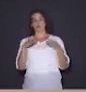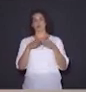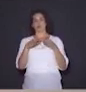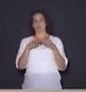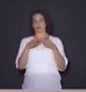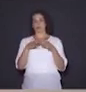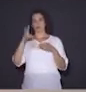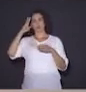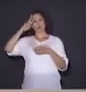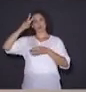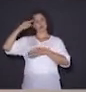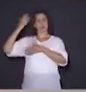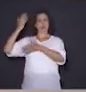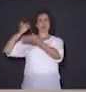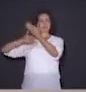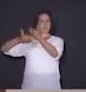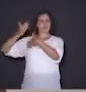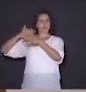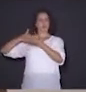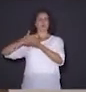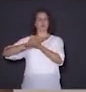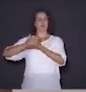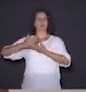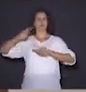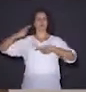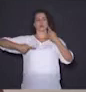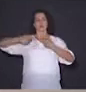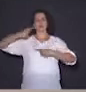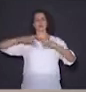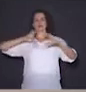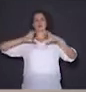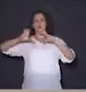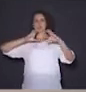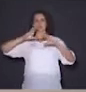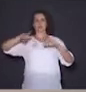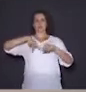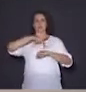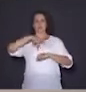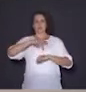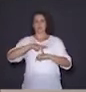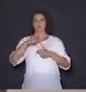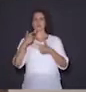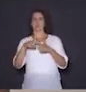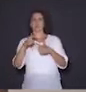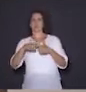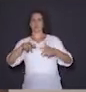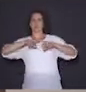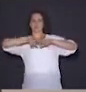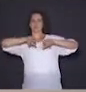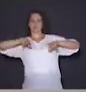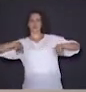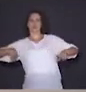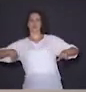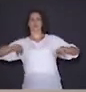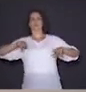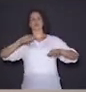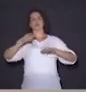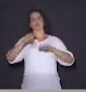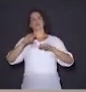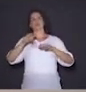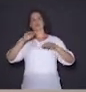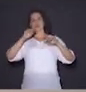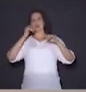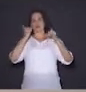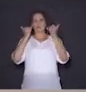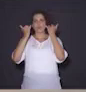que discute a concentração dos meios de comunicação no país é os problemas disso na adversidade na pluralidade da informação então como eu